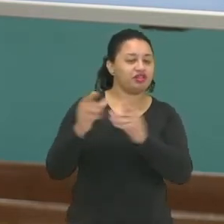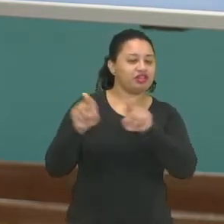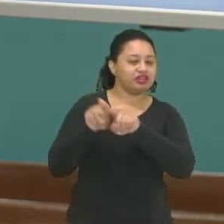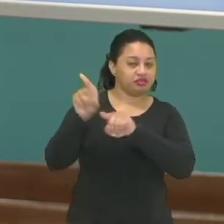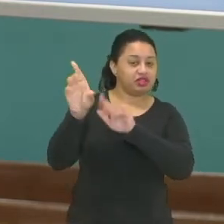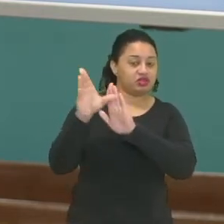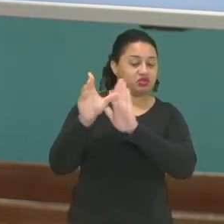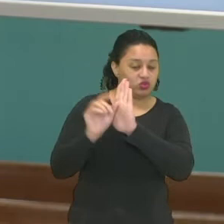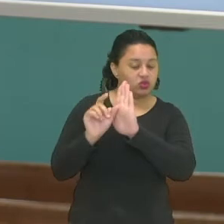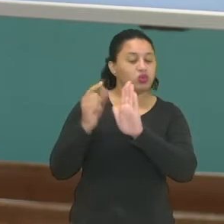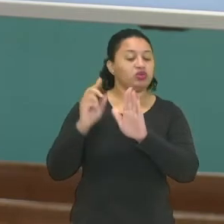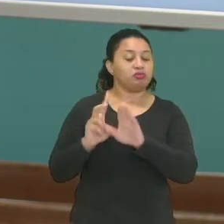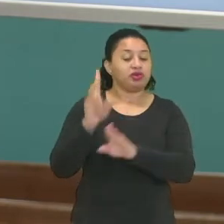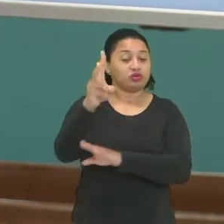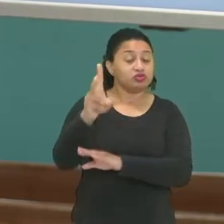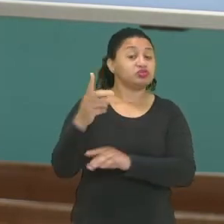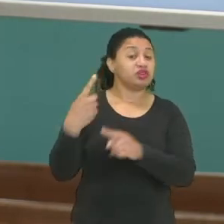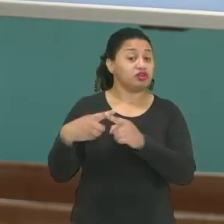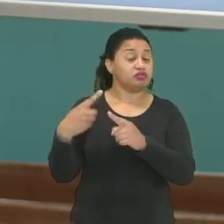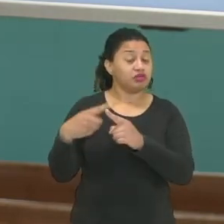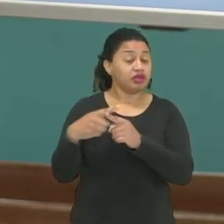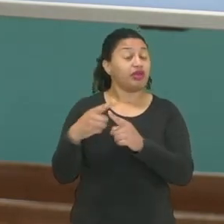então, esse importante conteúdo.